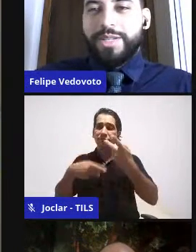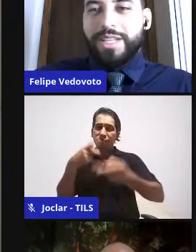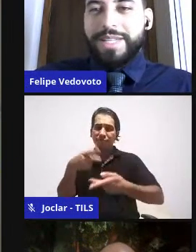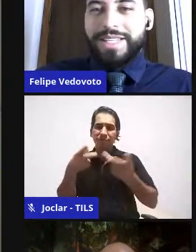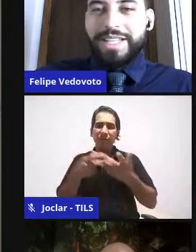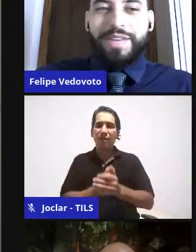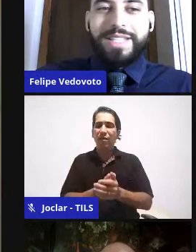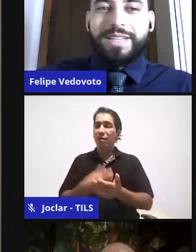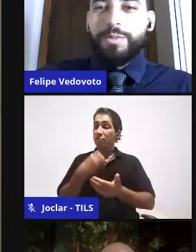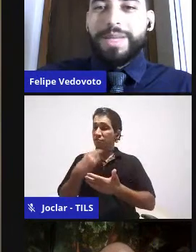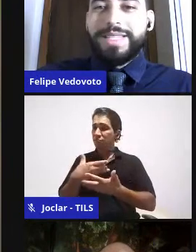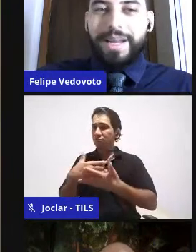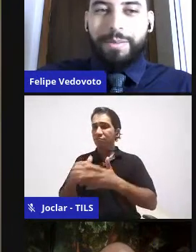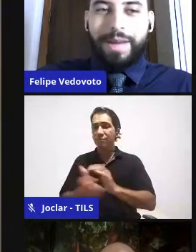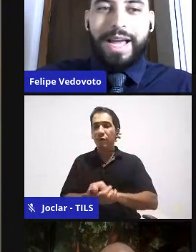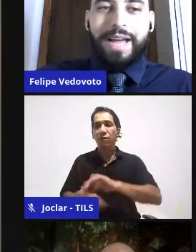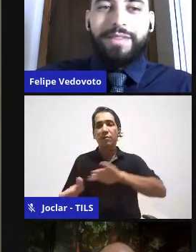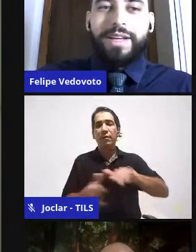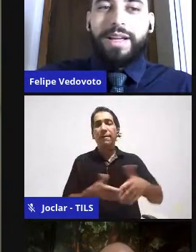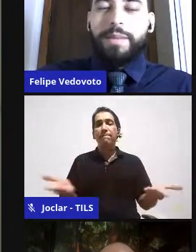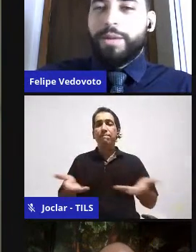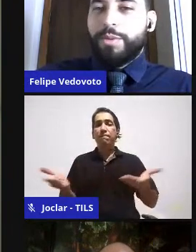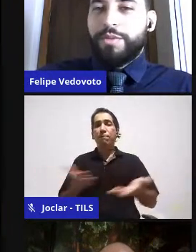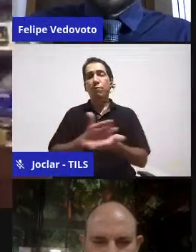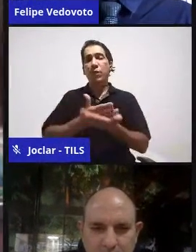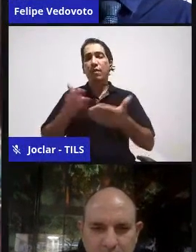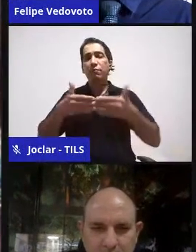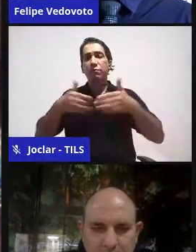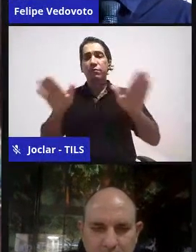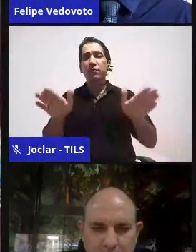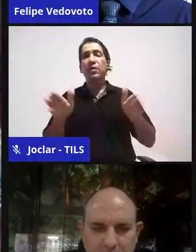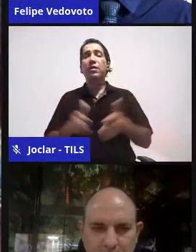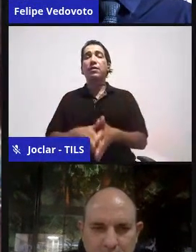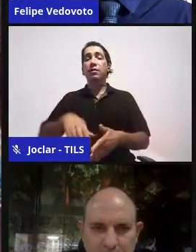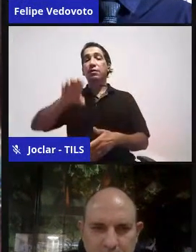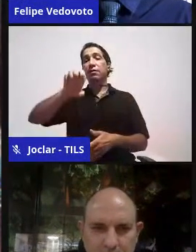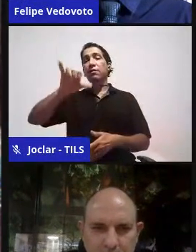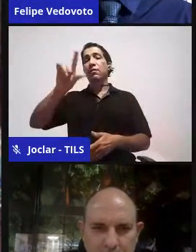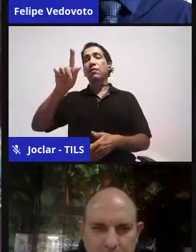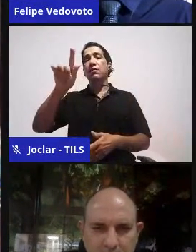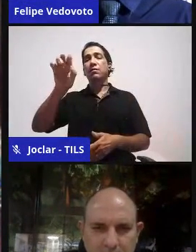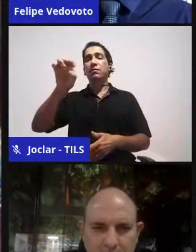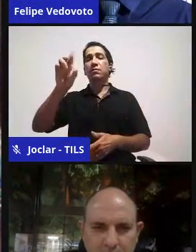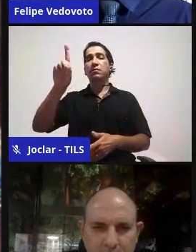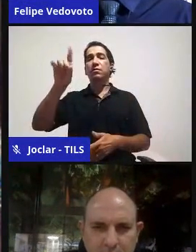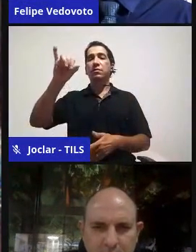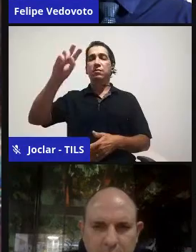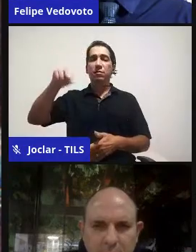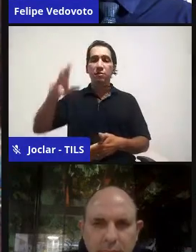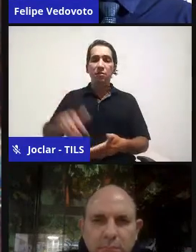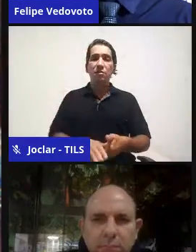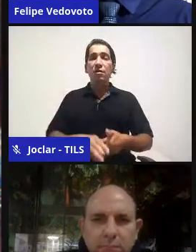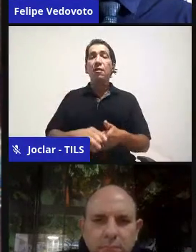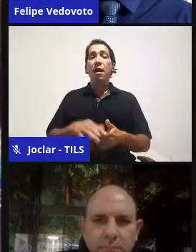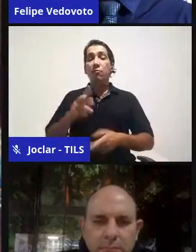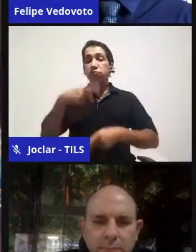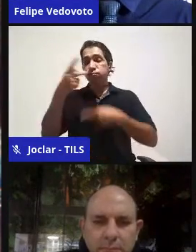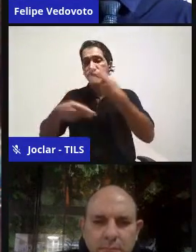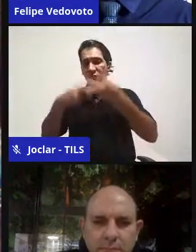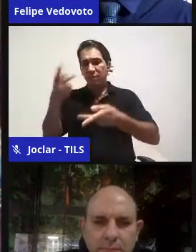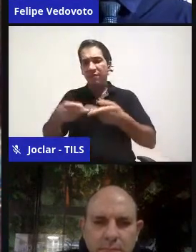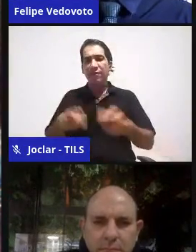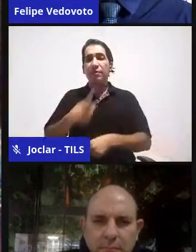2020, nós temos a satisfação de passar a palavra para o professor Dr. Marcelo Augusto Santos Turini, que é o reitor da